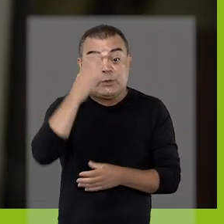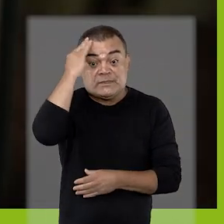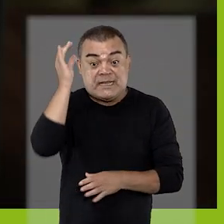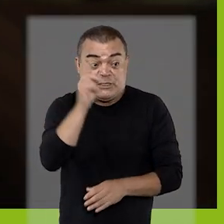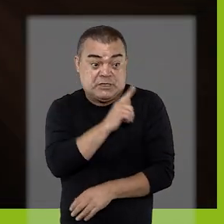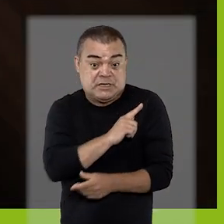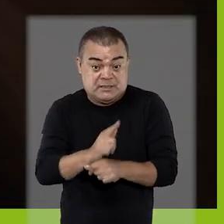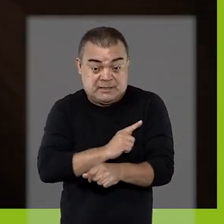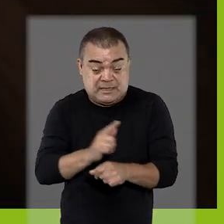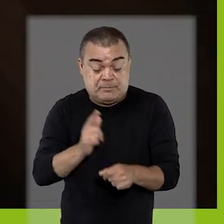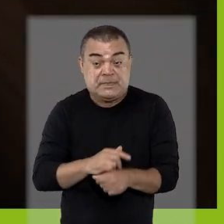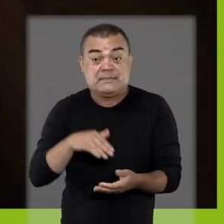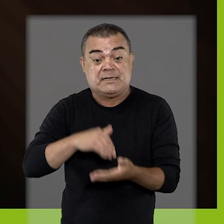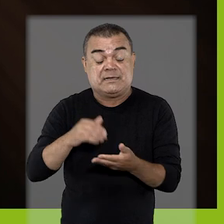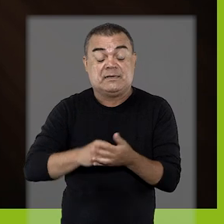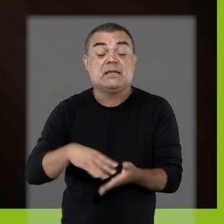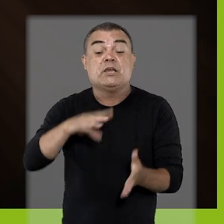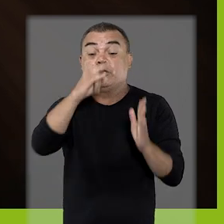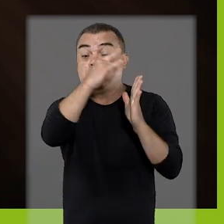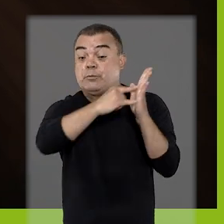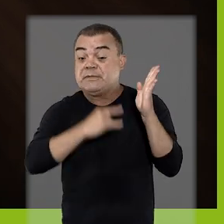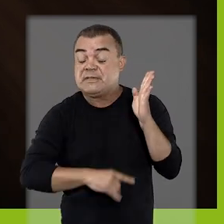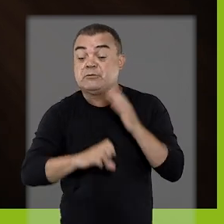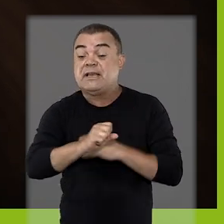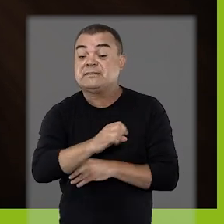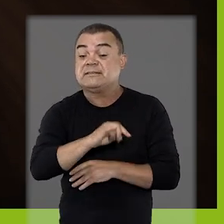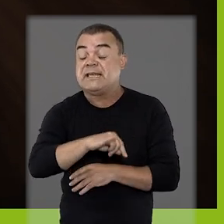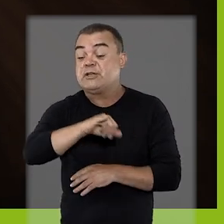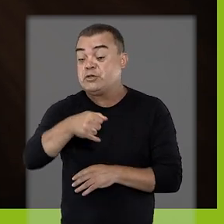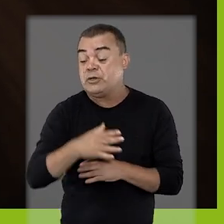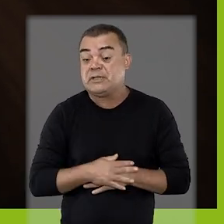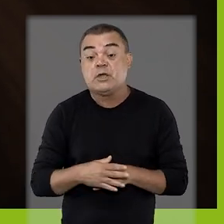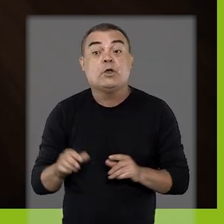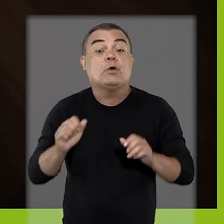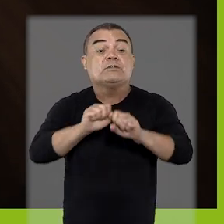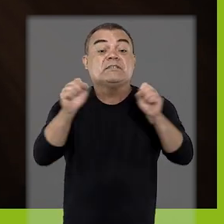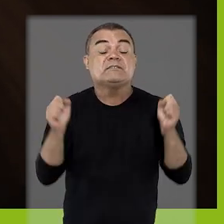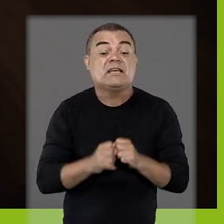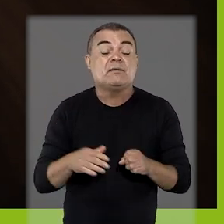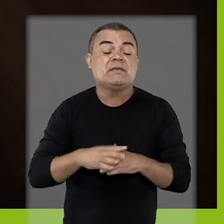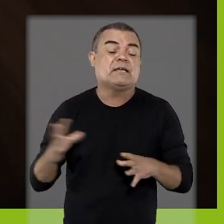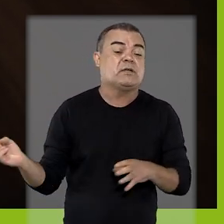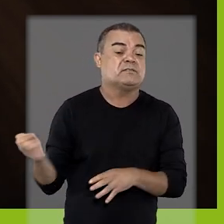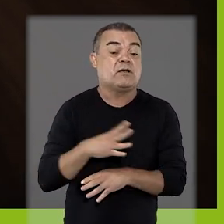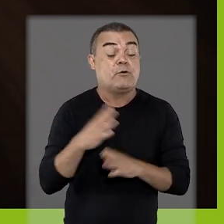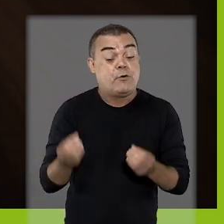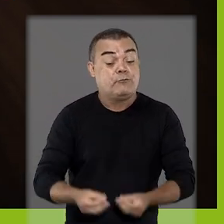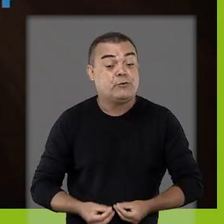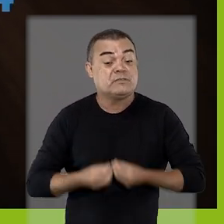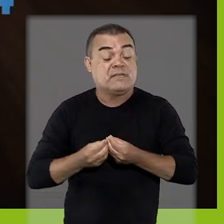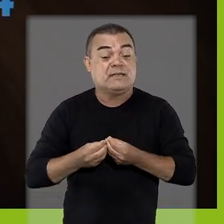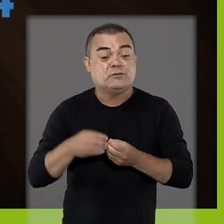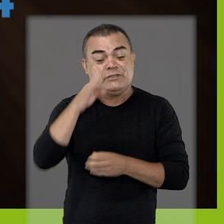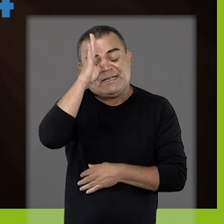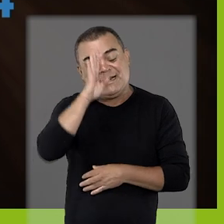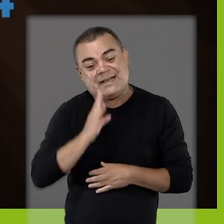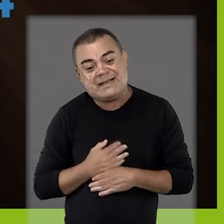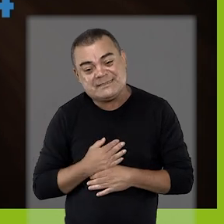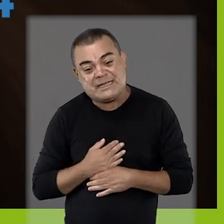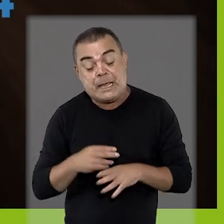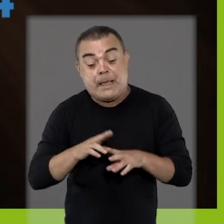O SEI é gerenciado pela Secretaria de Documentação do STJ. O sistema e suas atualizações foram cedidos